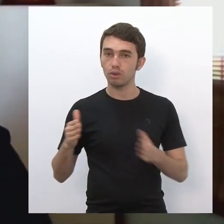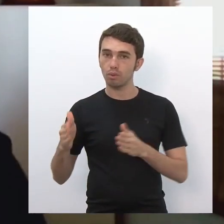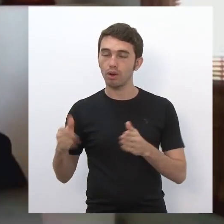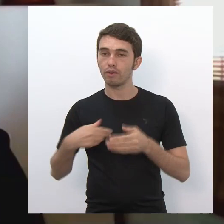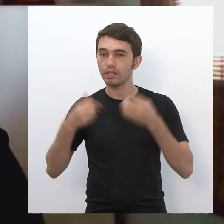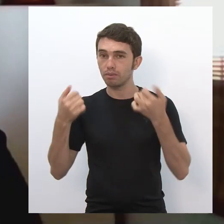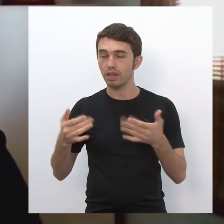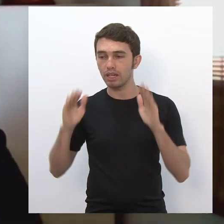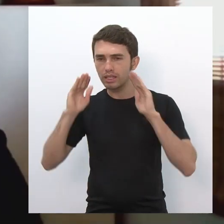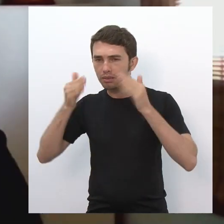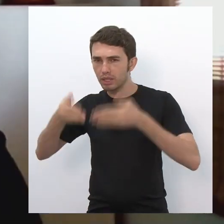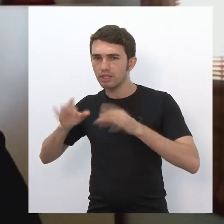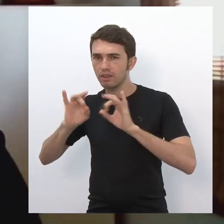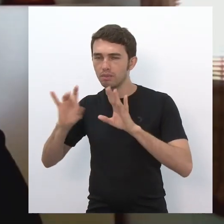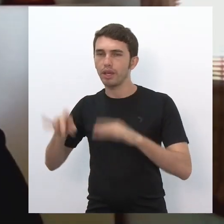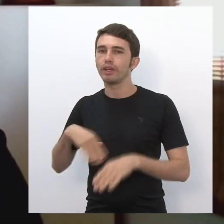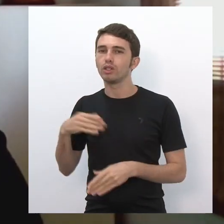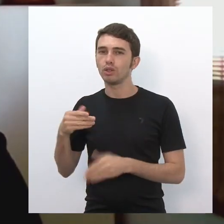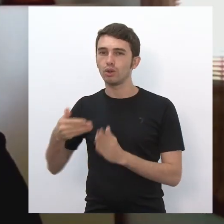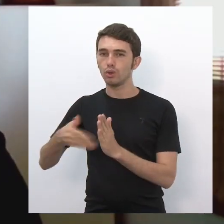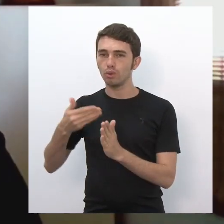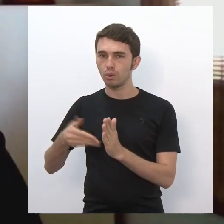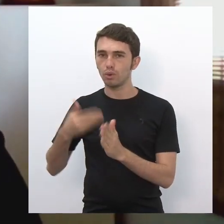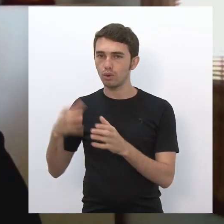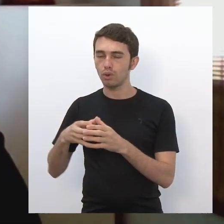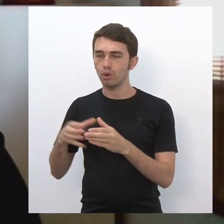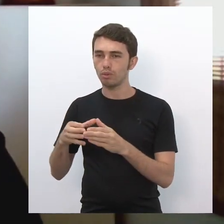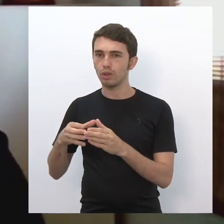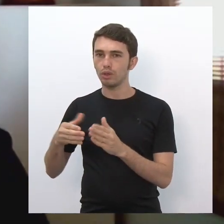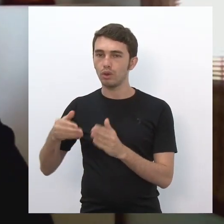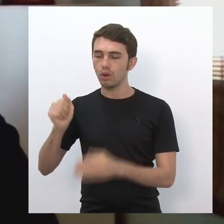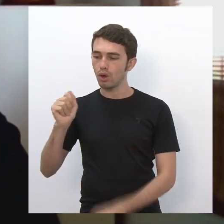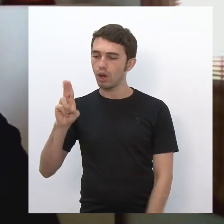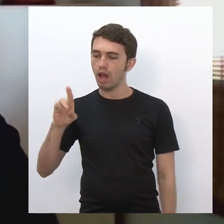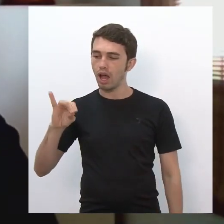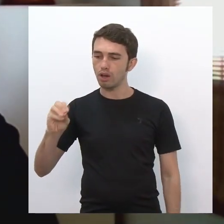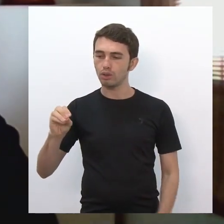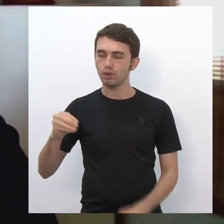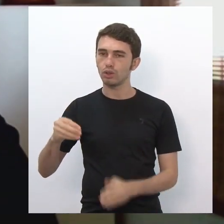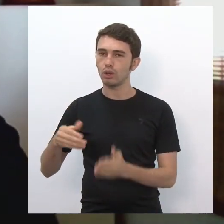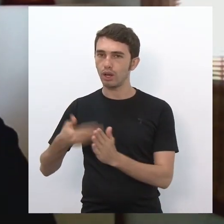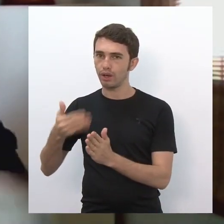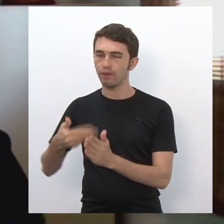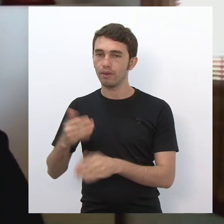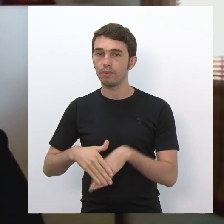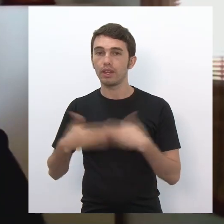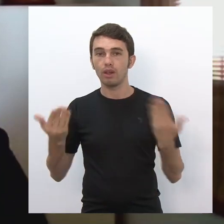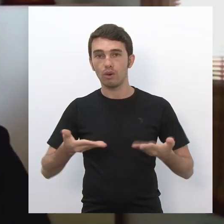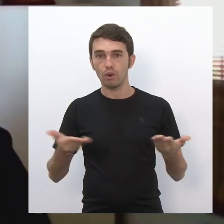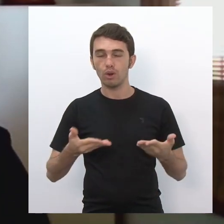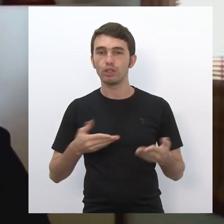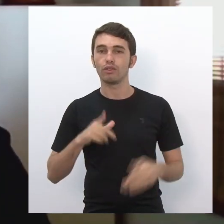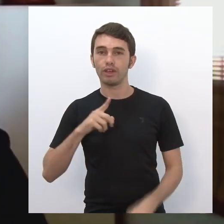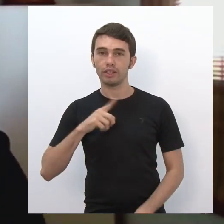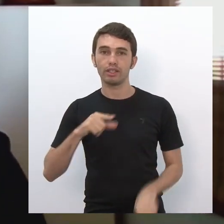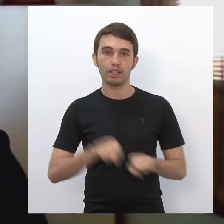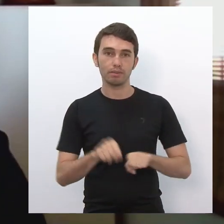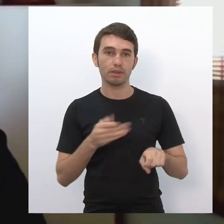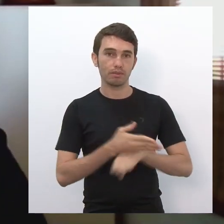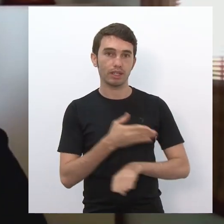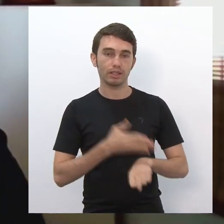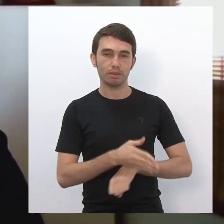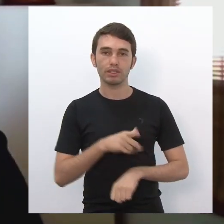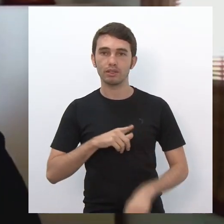Audiolivro. E na sequência, a gente vai ter interação no chat. E no programa de hoje, a gente vai ter também a participação do